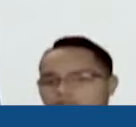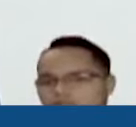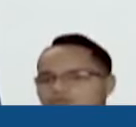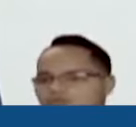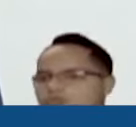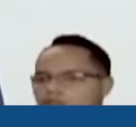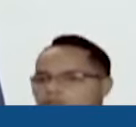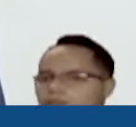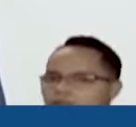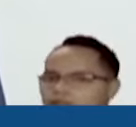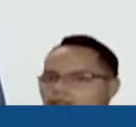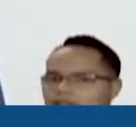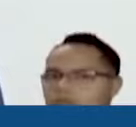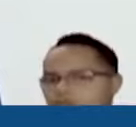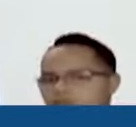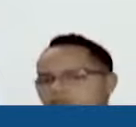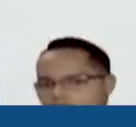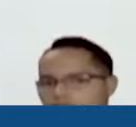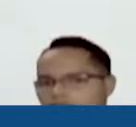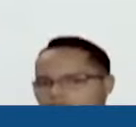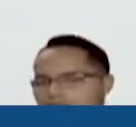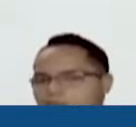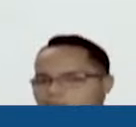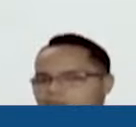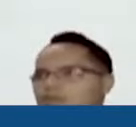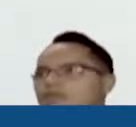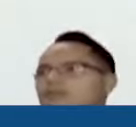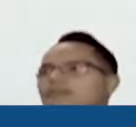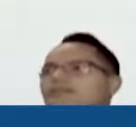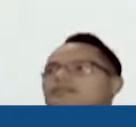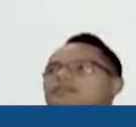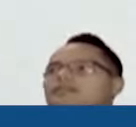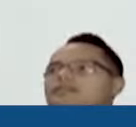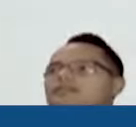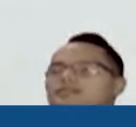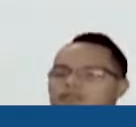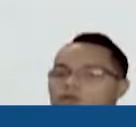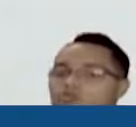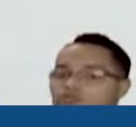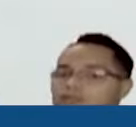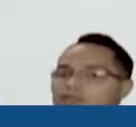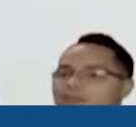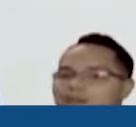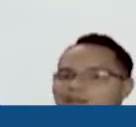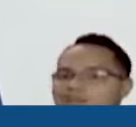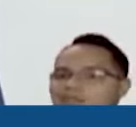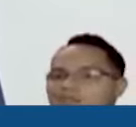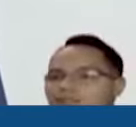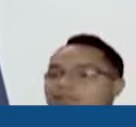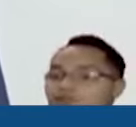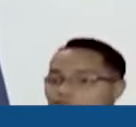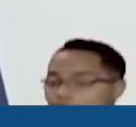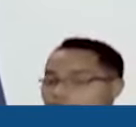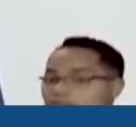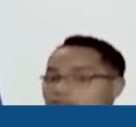tá exceto questão de de qualificação para alguns cargos que é importante a gente ter